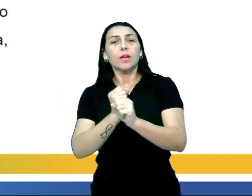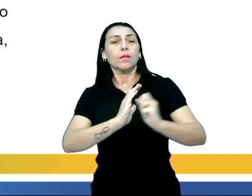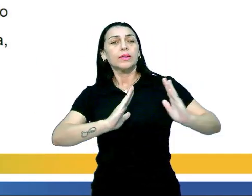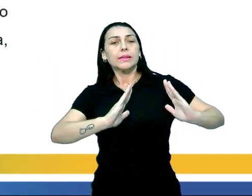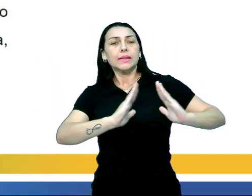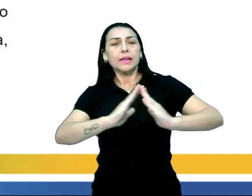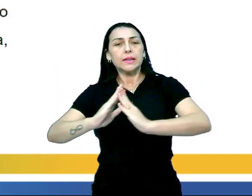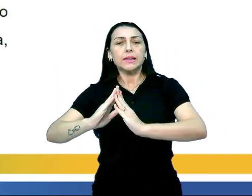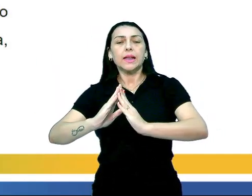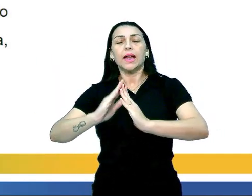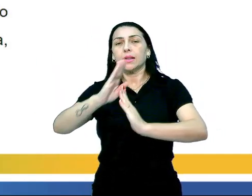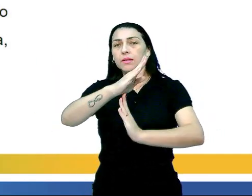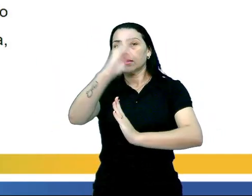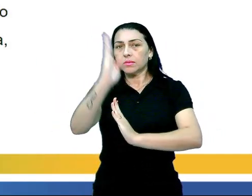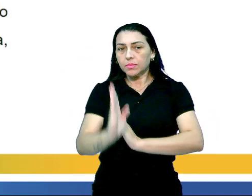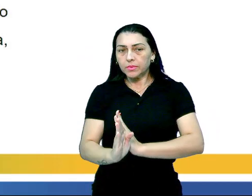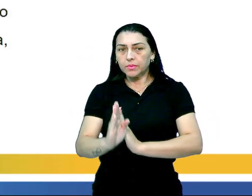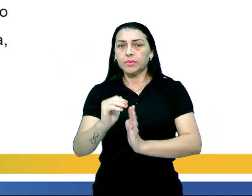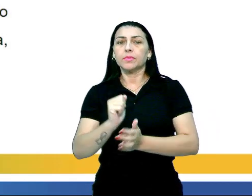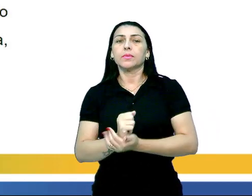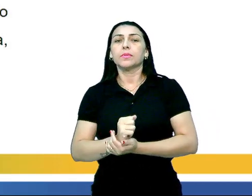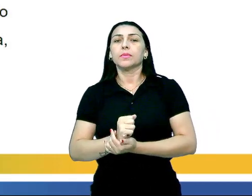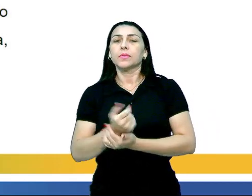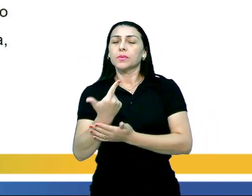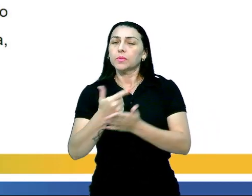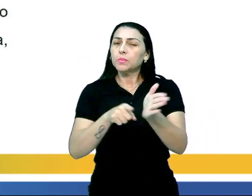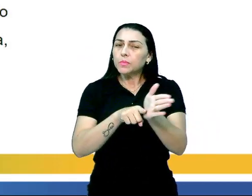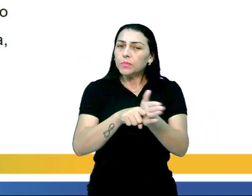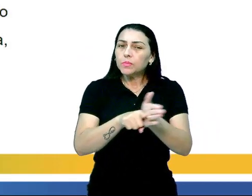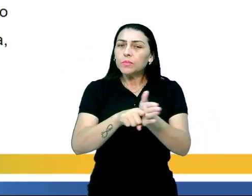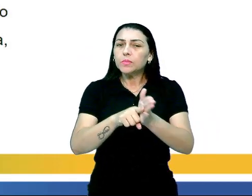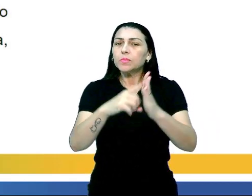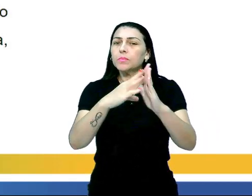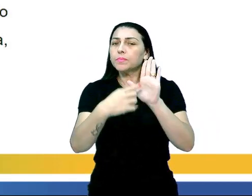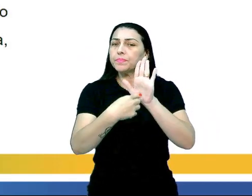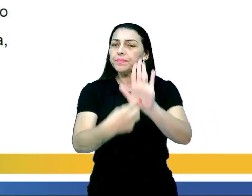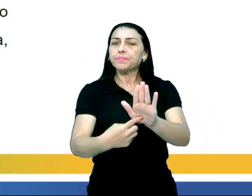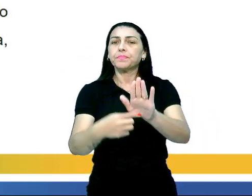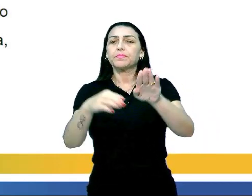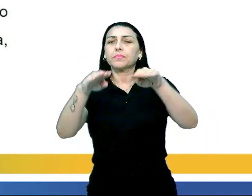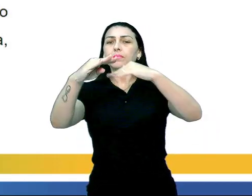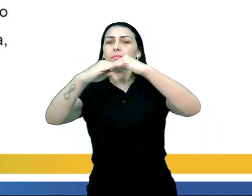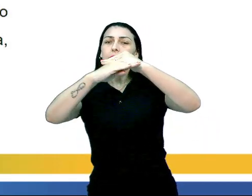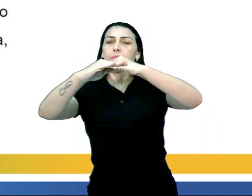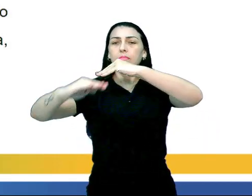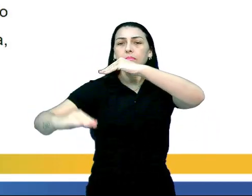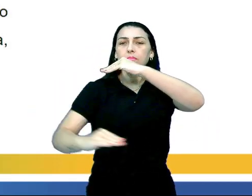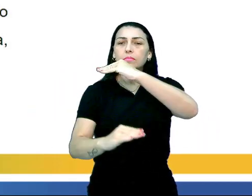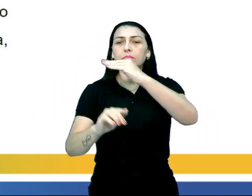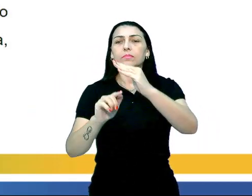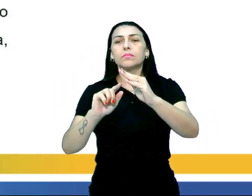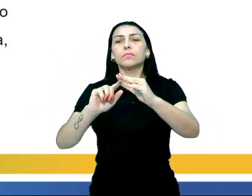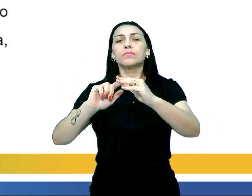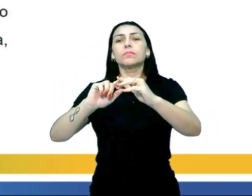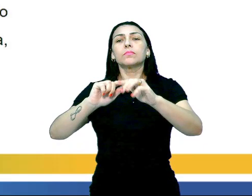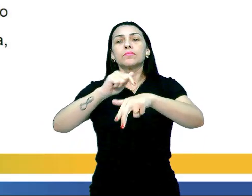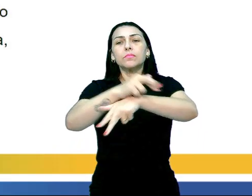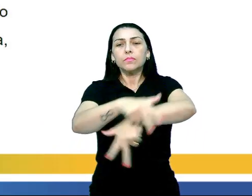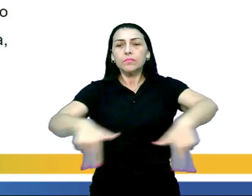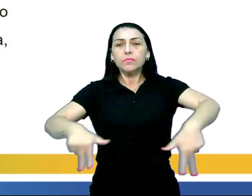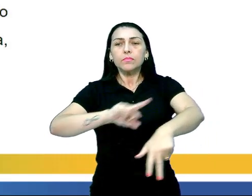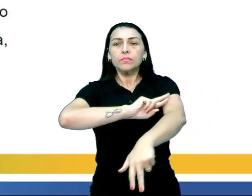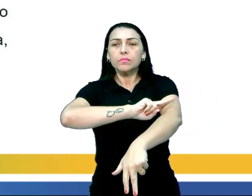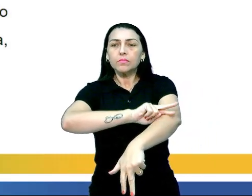14,2% do total de lares brasileiros, segundo a pesquisa Retrato das Desigualdades de Gênero